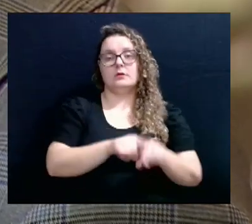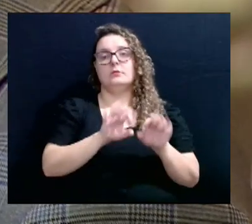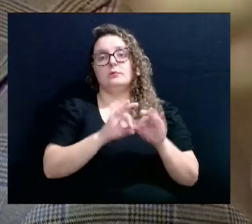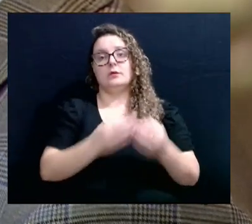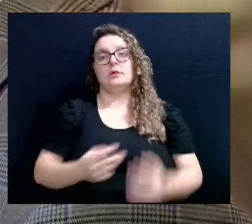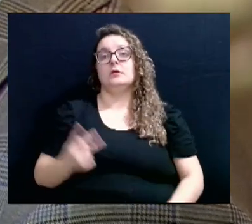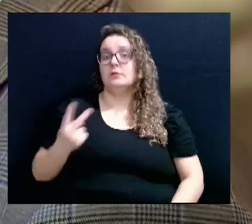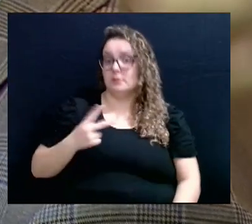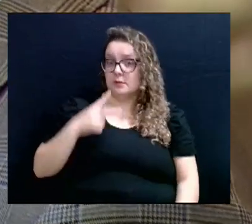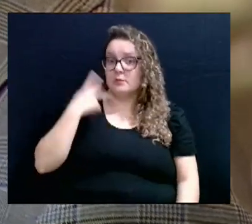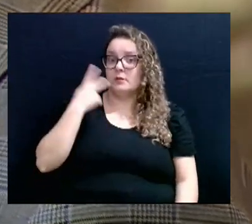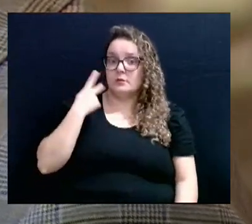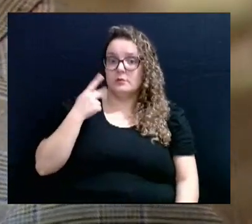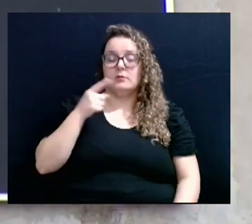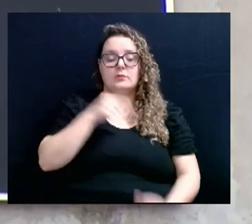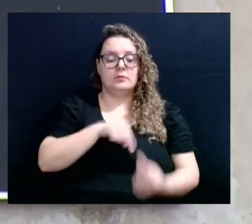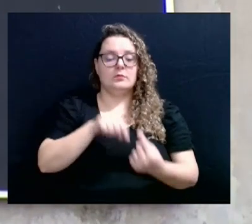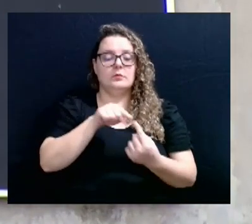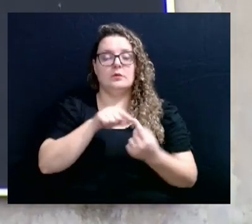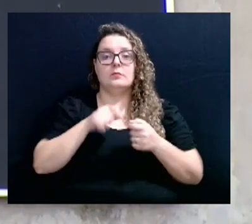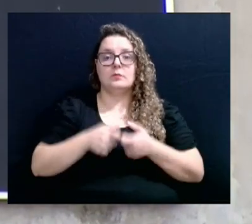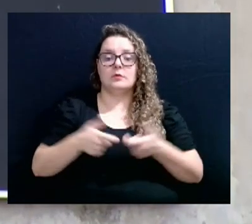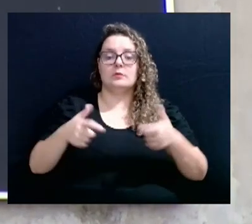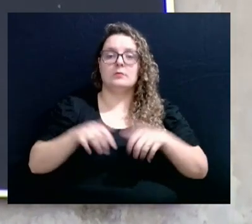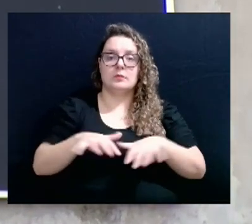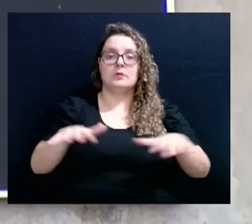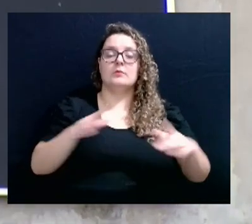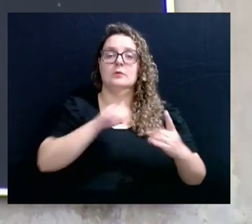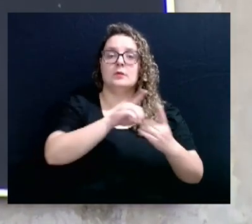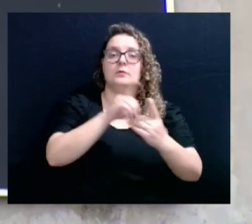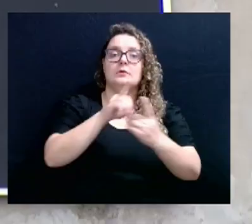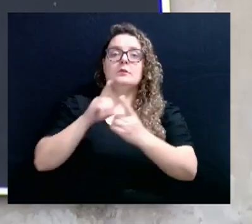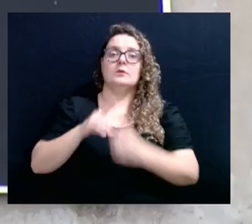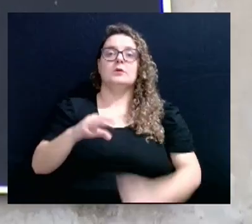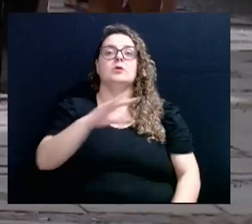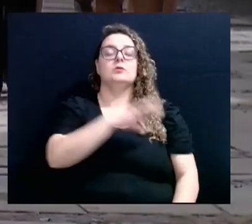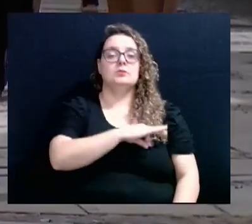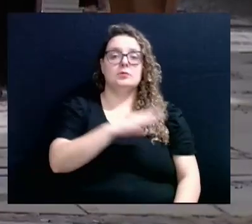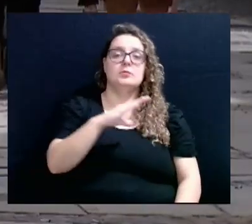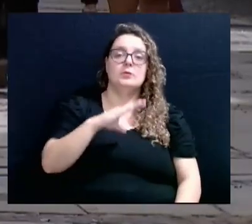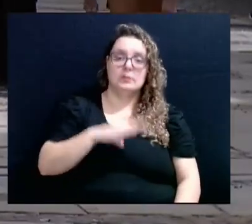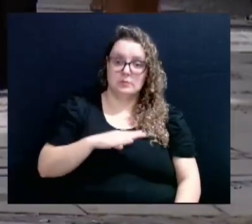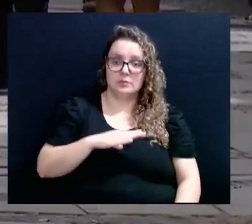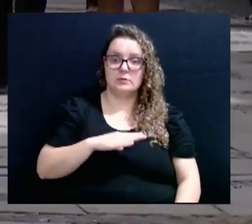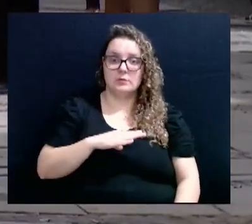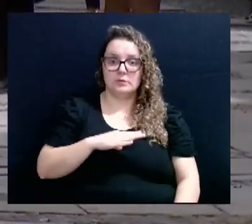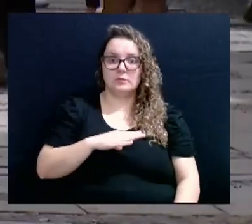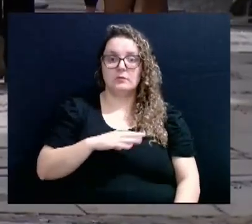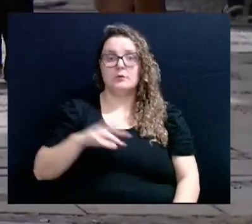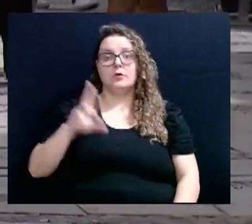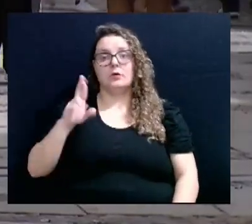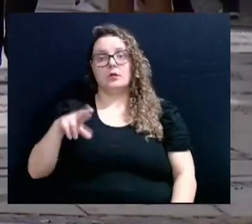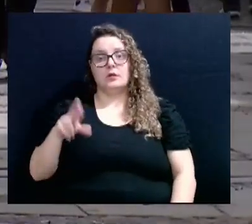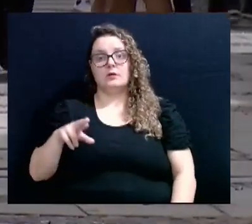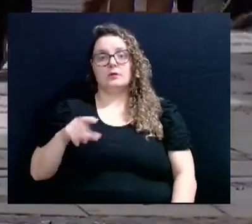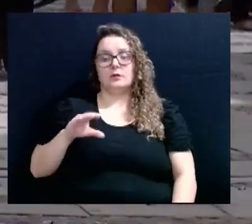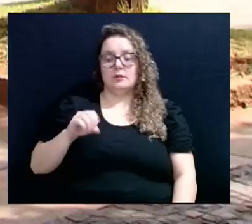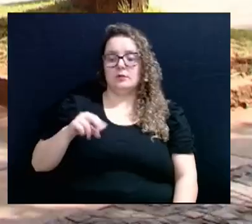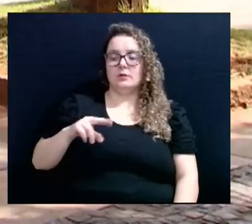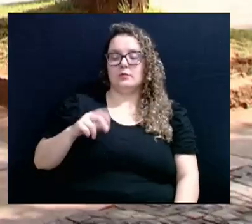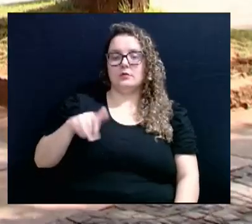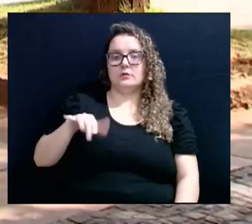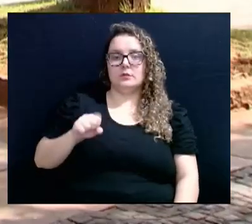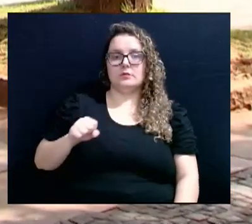vereador, o objetivo é ampliar o atendimento aos guardas municipais por meio da concessão de cartas de